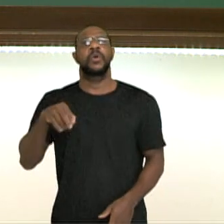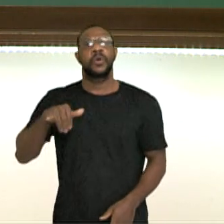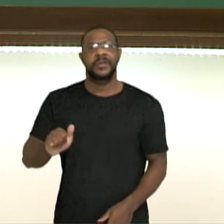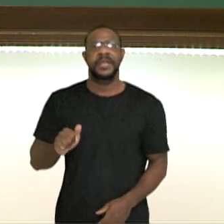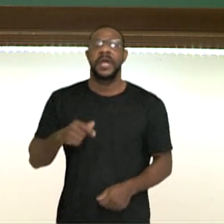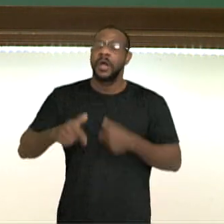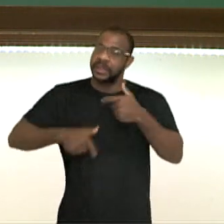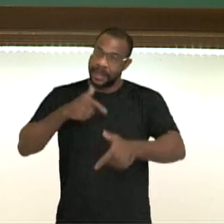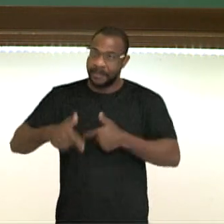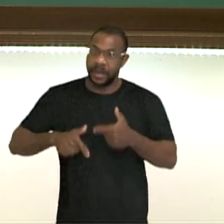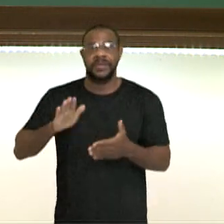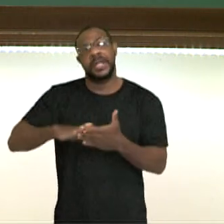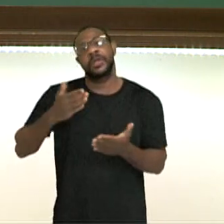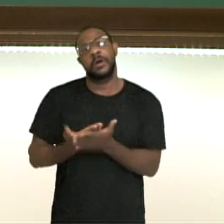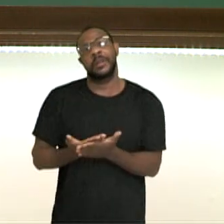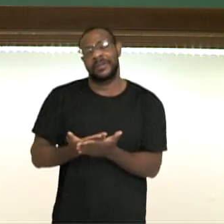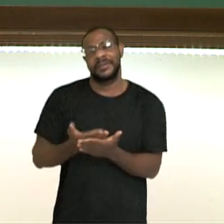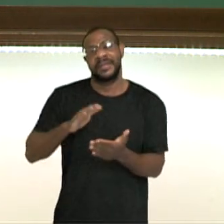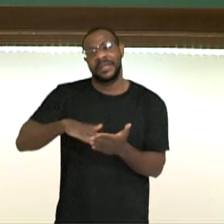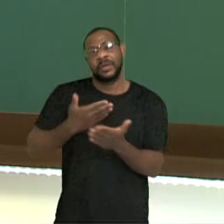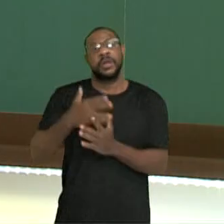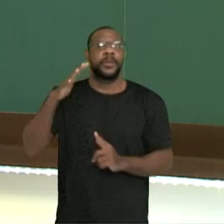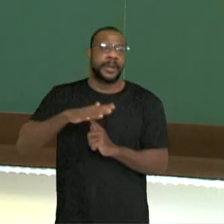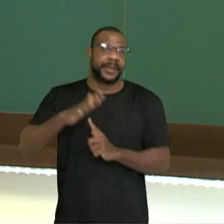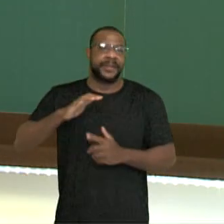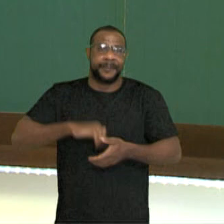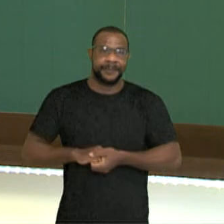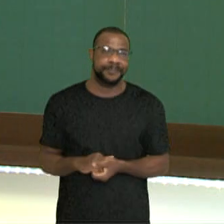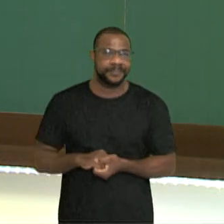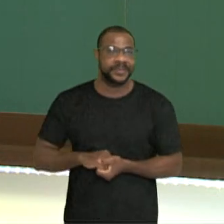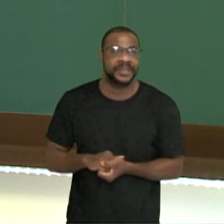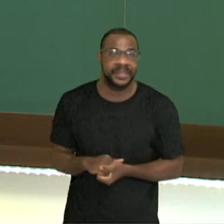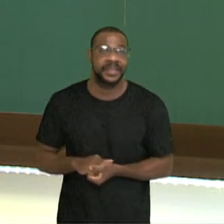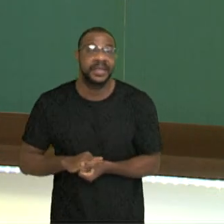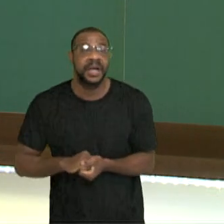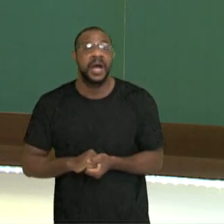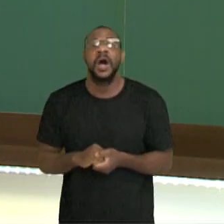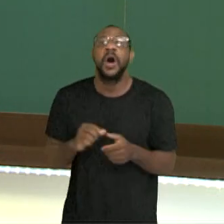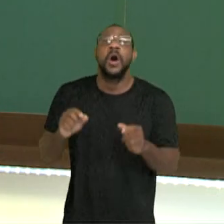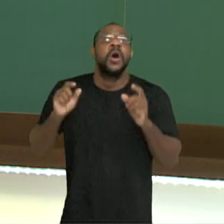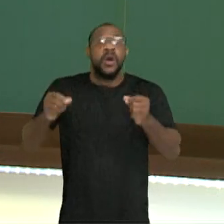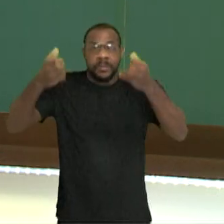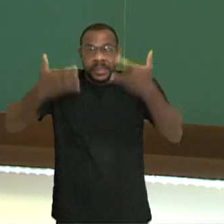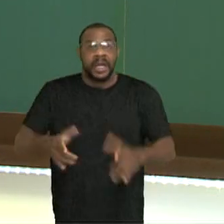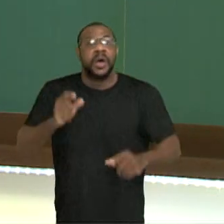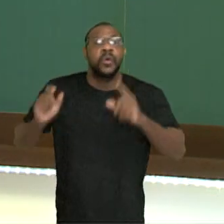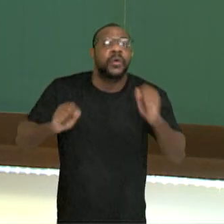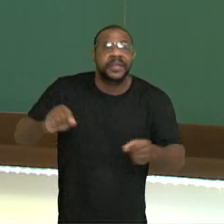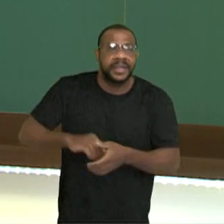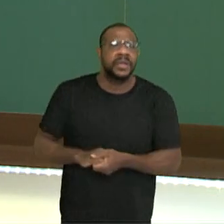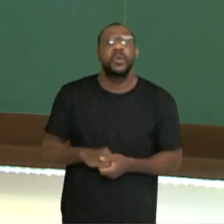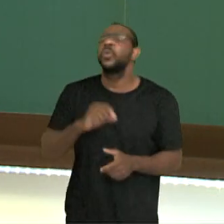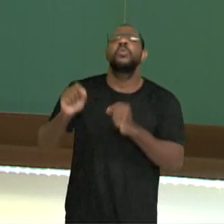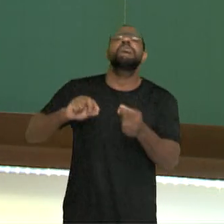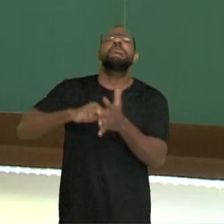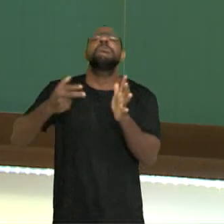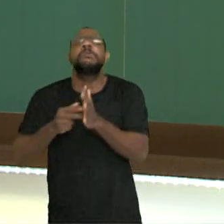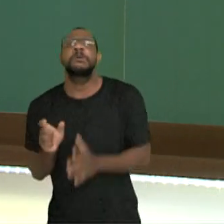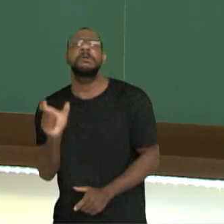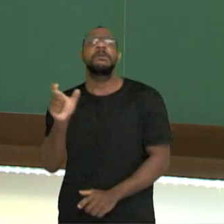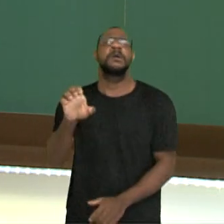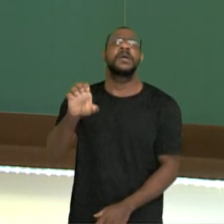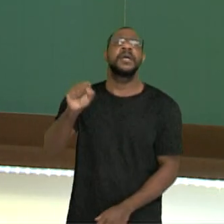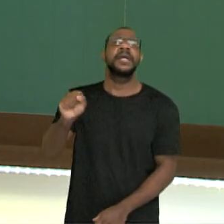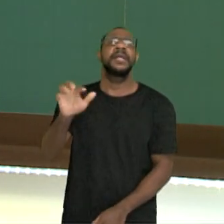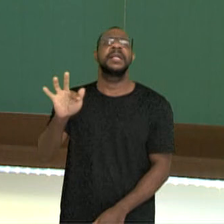Paraná, aqui em Curitiba. Então, primeira coisa que a gente vai fazer hoje é definir o que é uma esfera, né? Porque